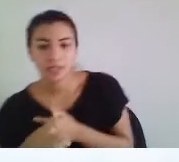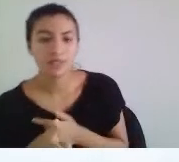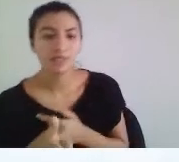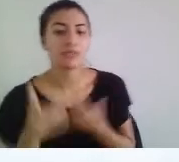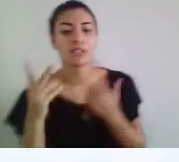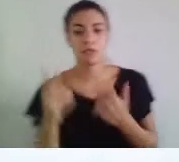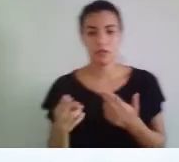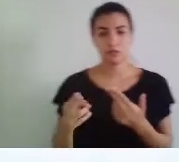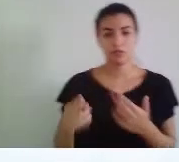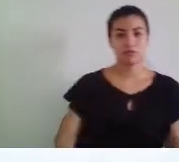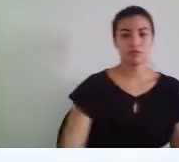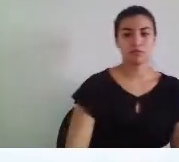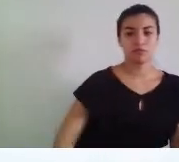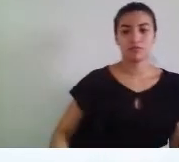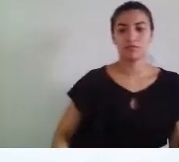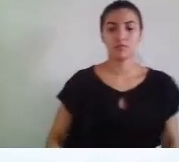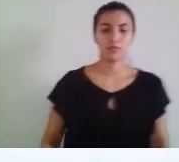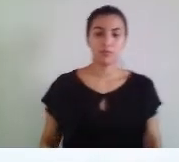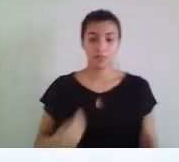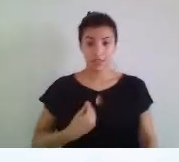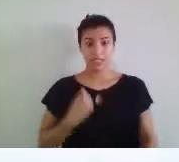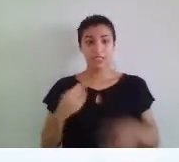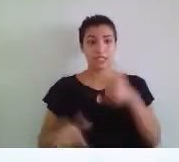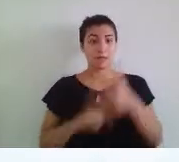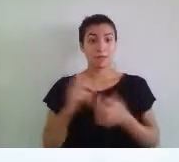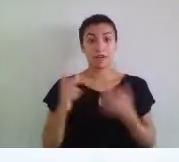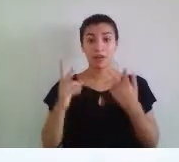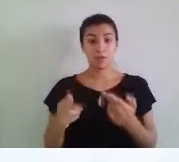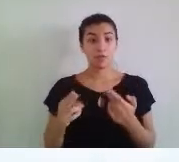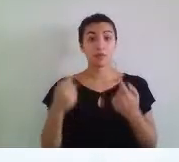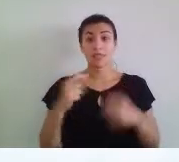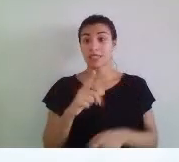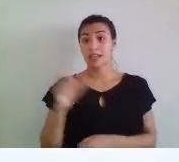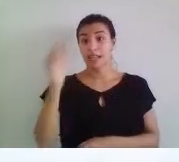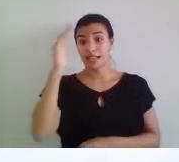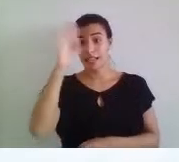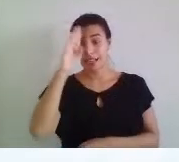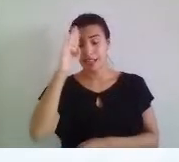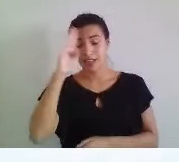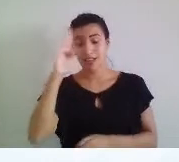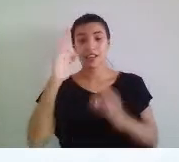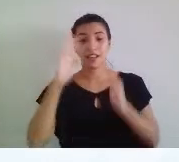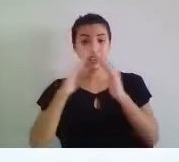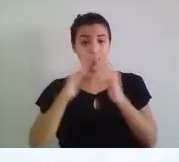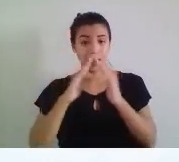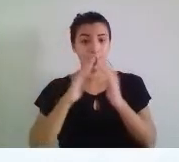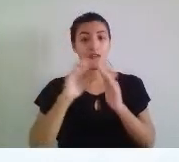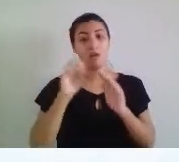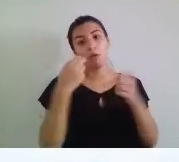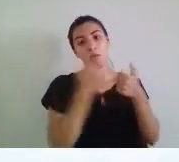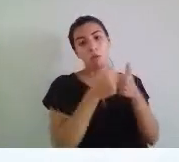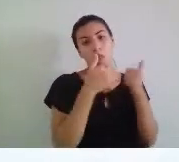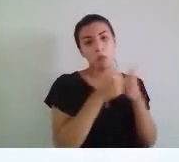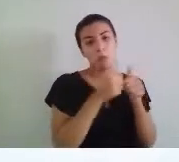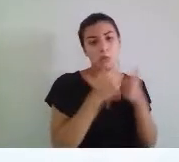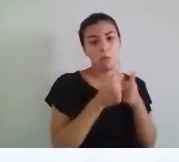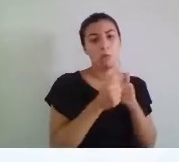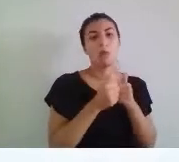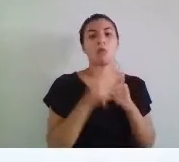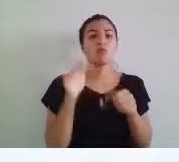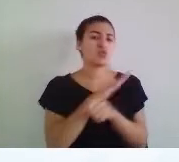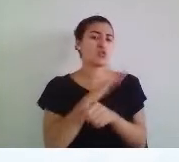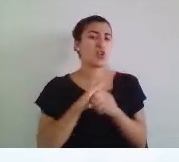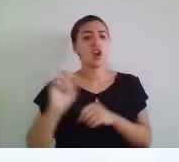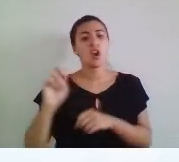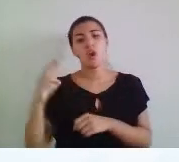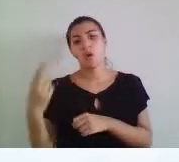Ele não tem uma coisa sem a outra. E ele tem que sair de casa todos os dias pegando ou o transporte coletivo, né, lotado, ou o